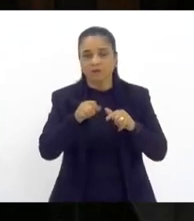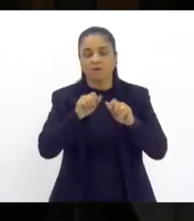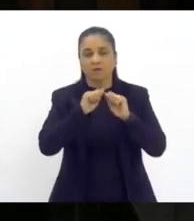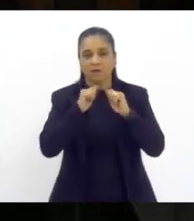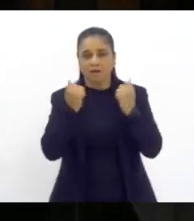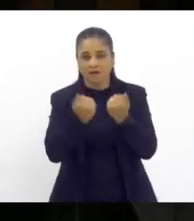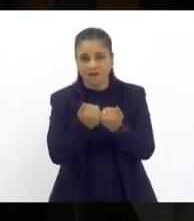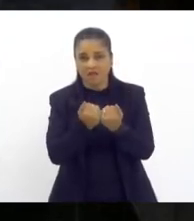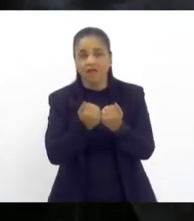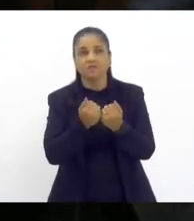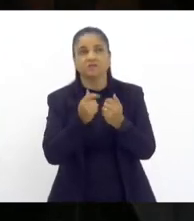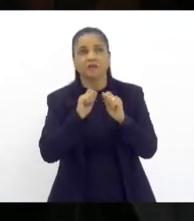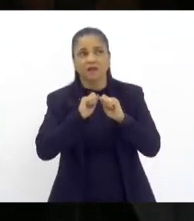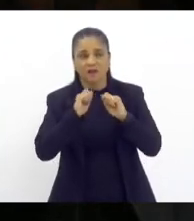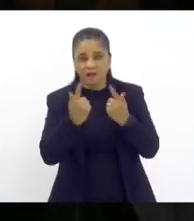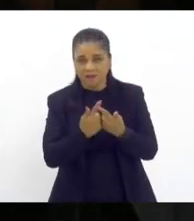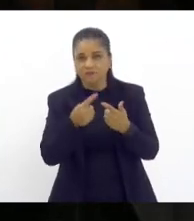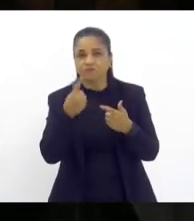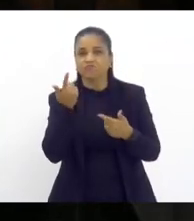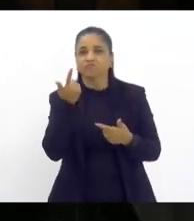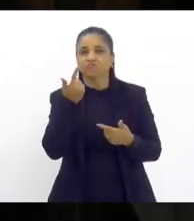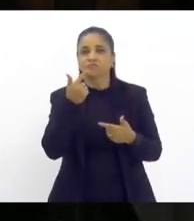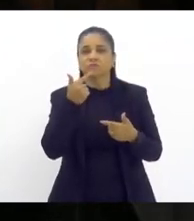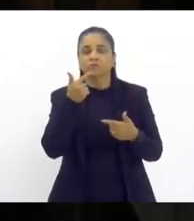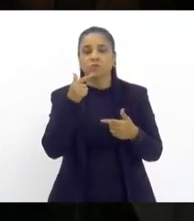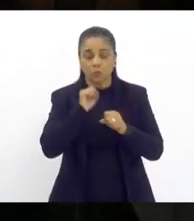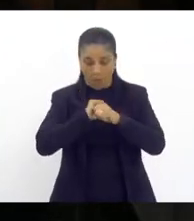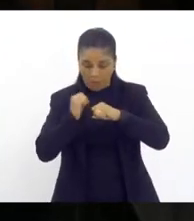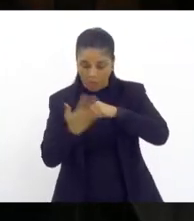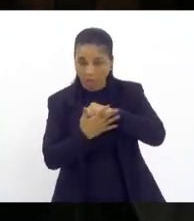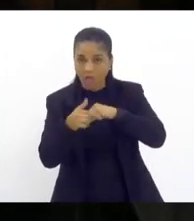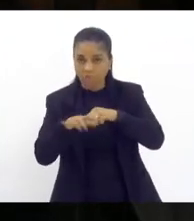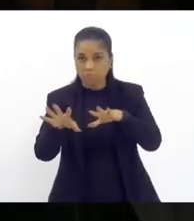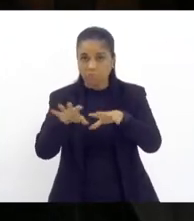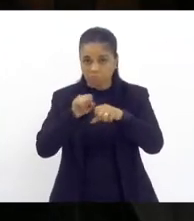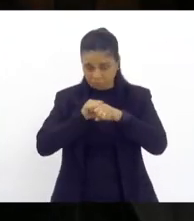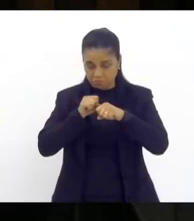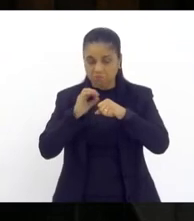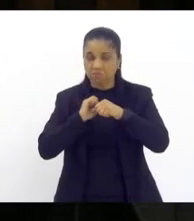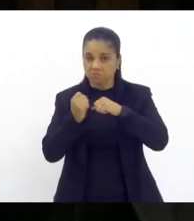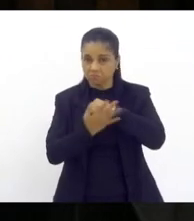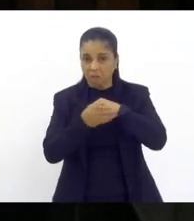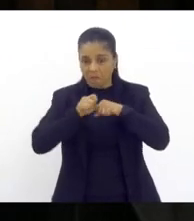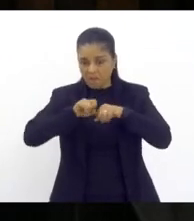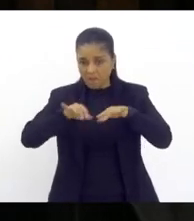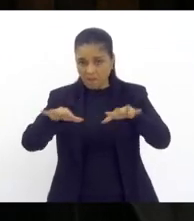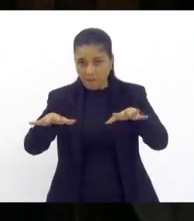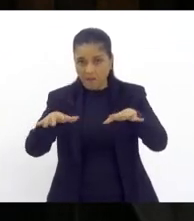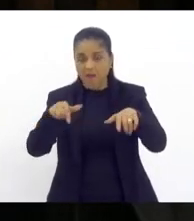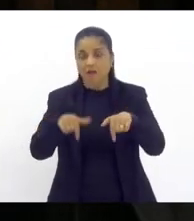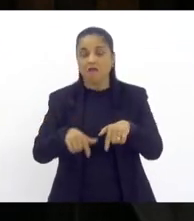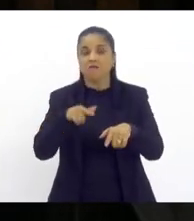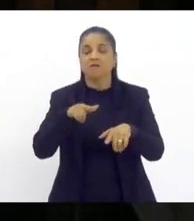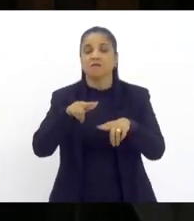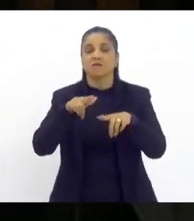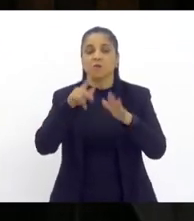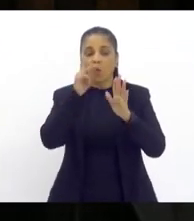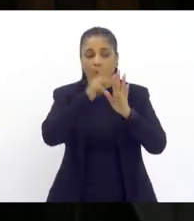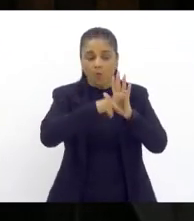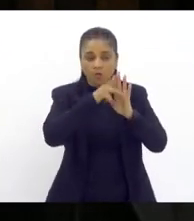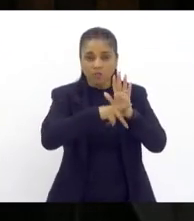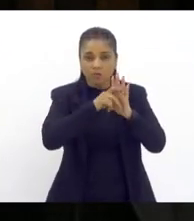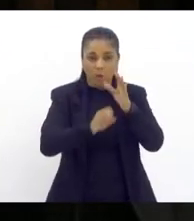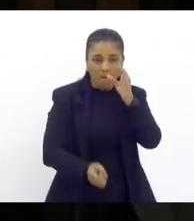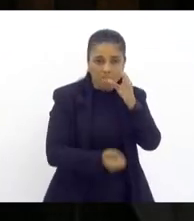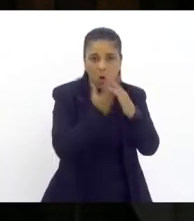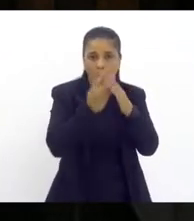vanguarda quando fomos acometidos pela Covid, essa casa teve uma produção muito intensa de projetos, e nós